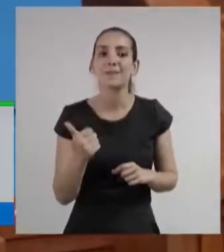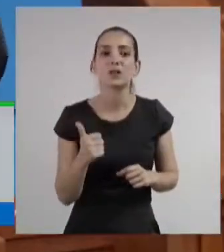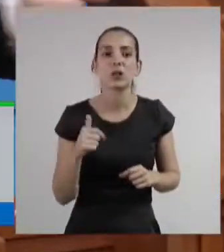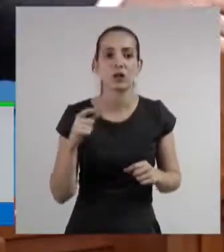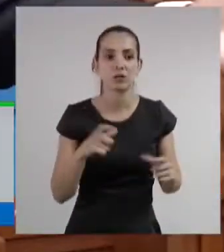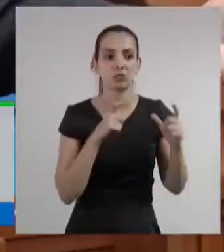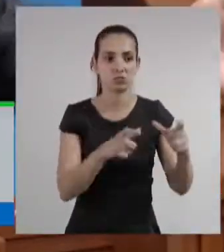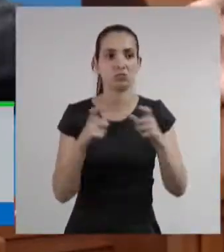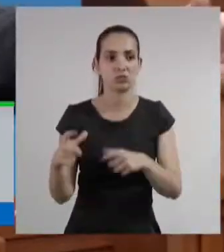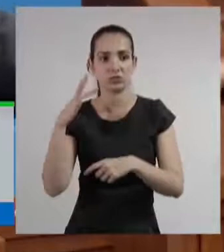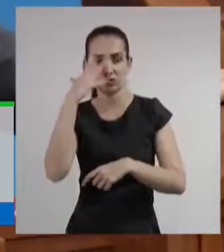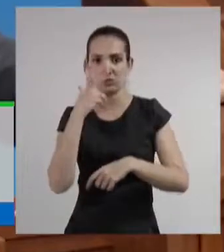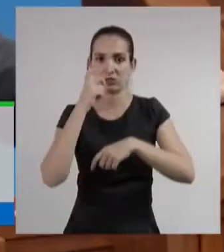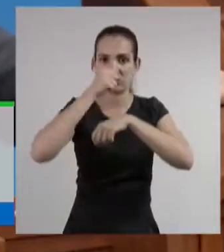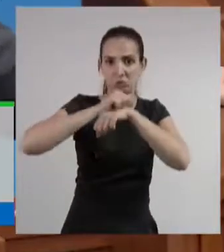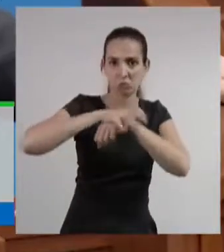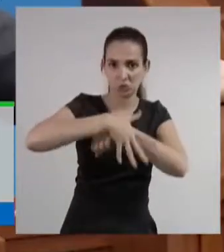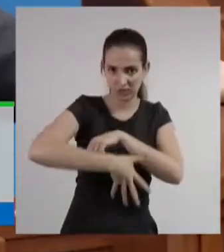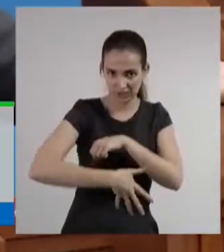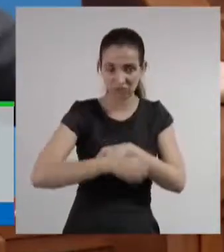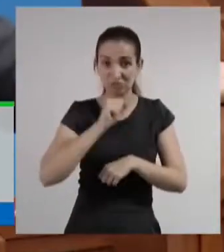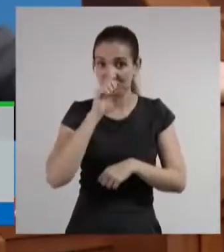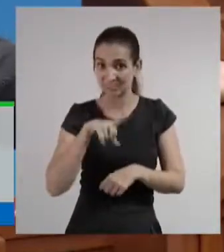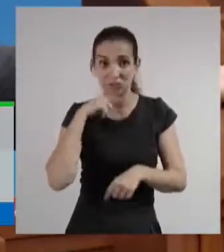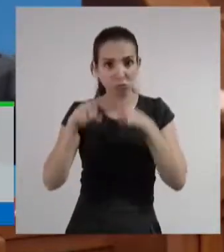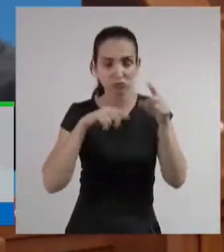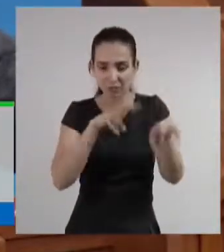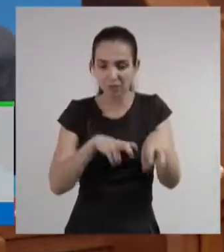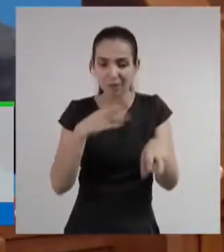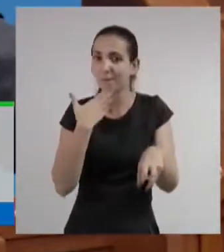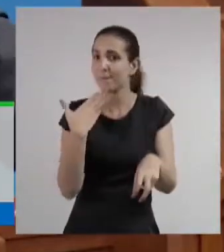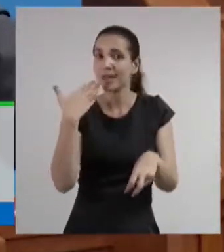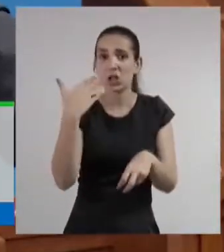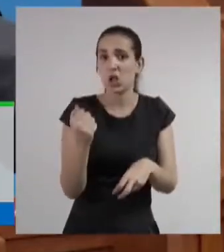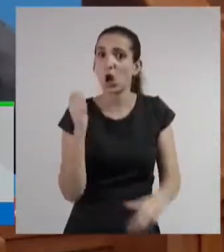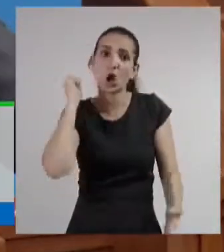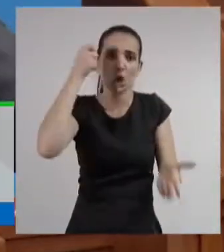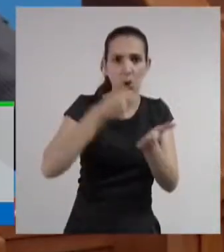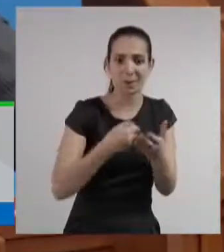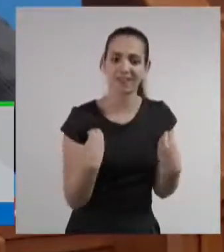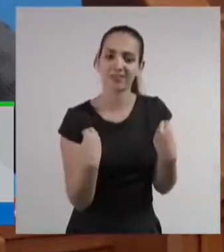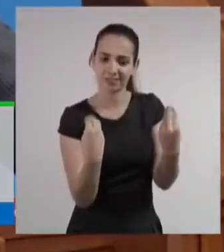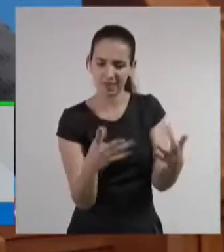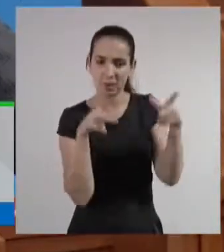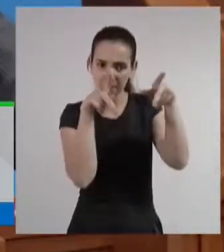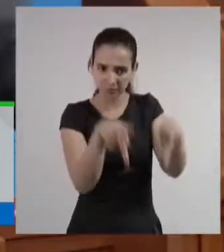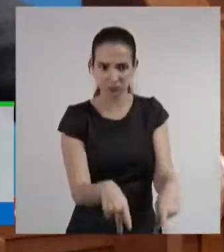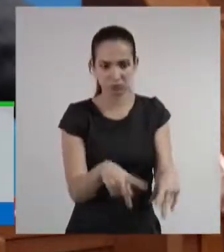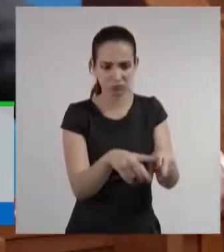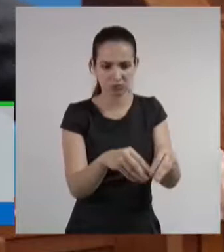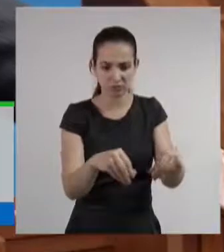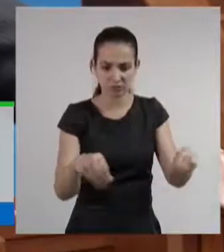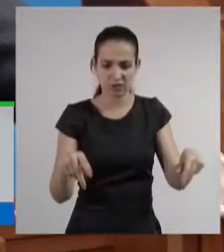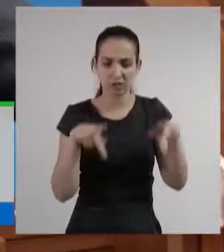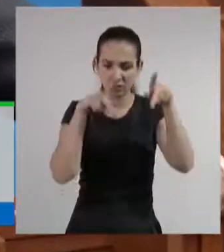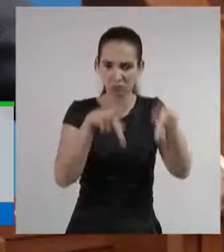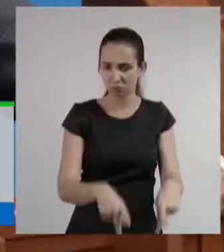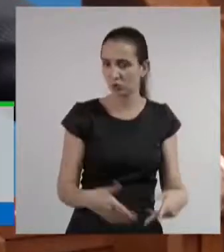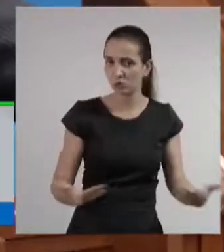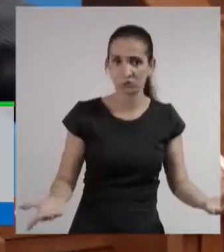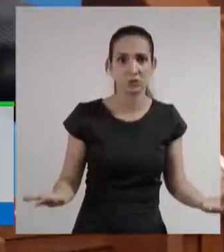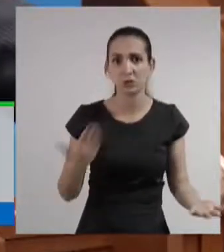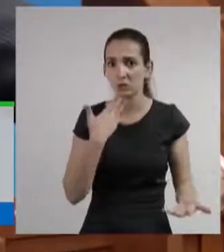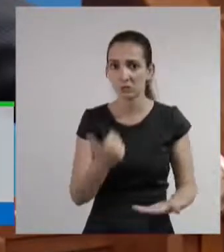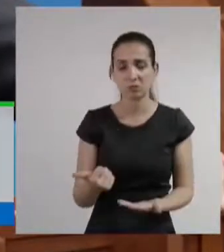Bonito e passar para o bens público, aí conserva, faz igual aquele o Fernando Henrique Cardoso foi lá na época